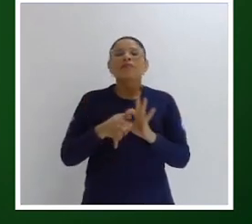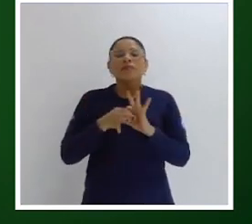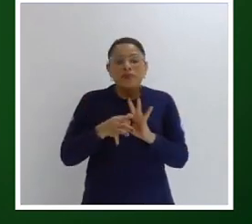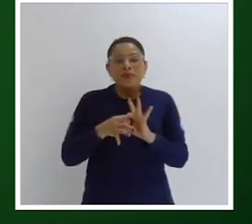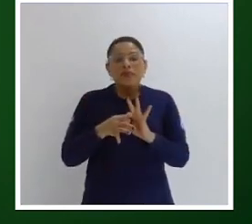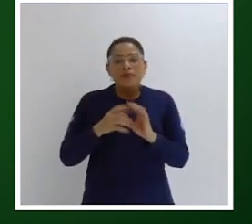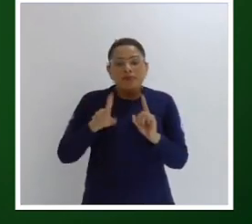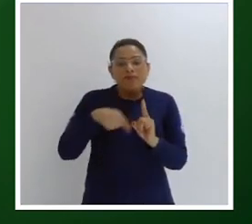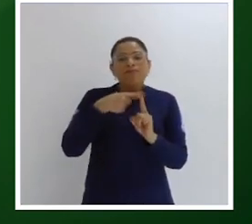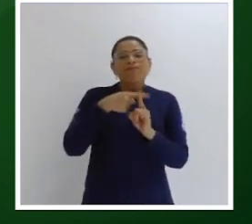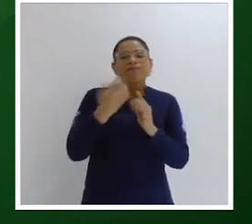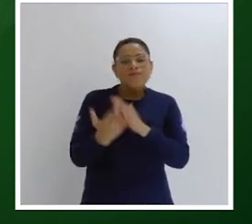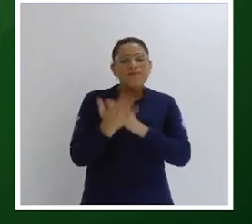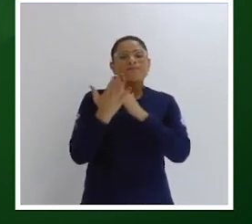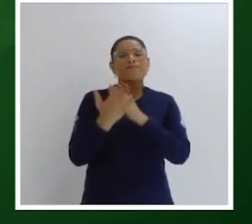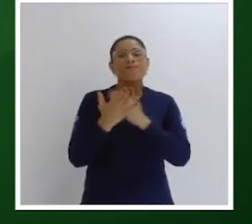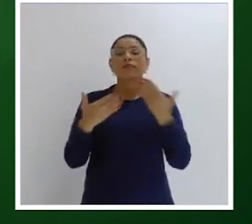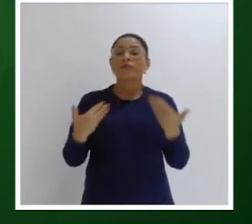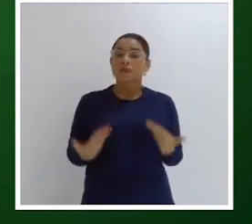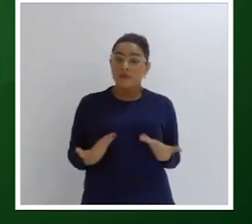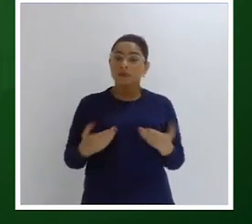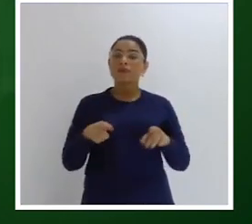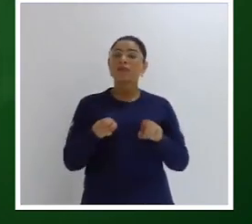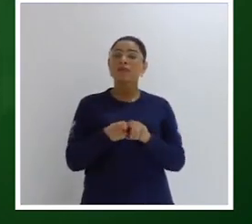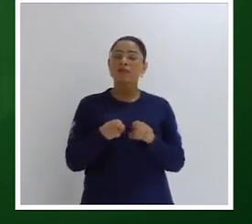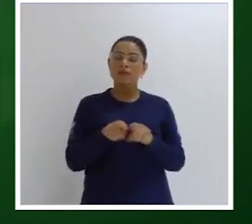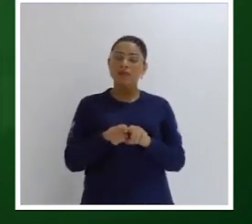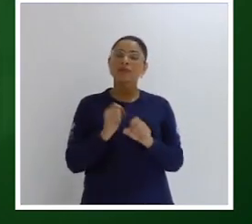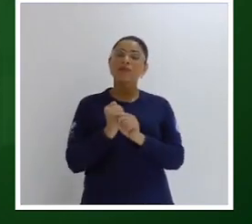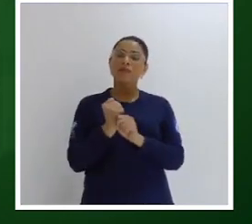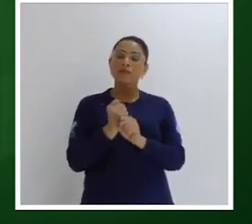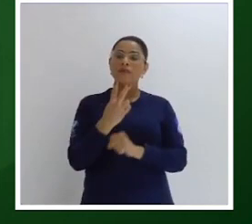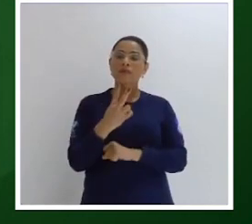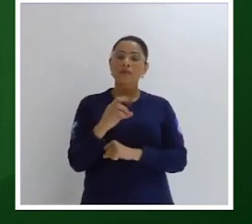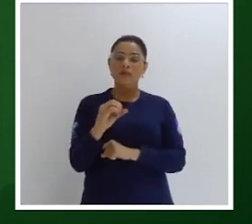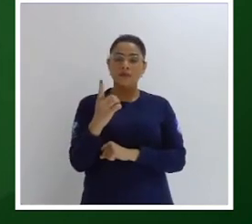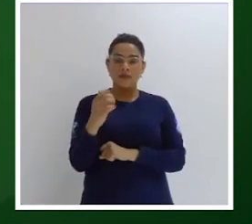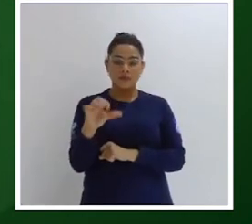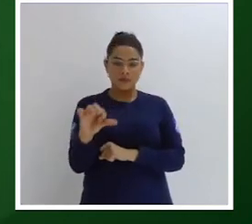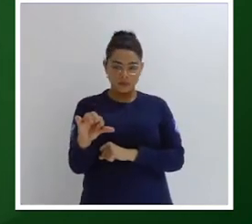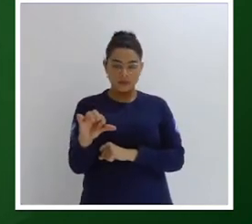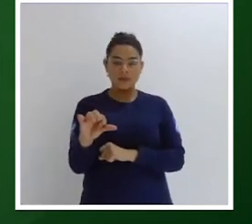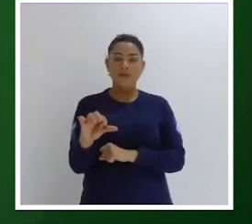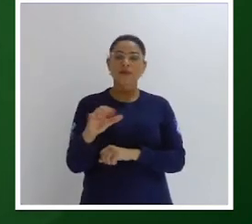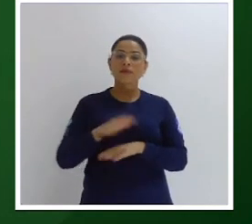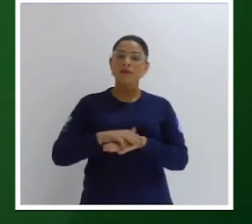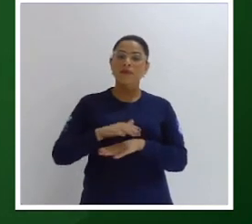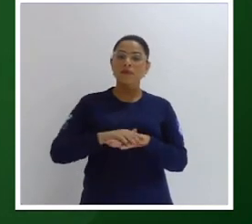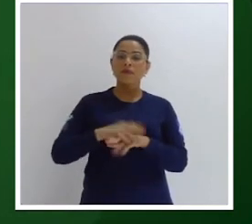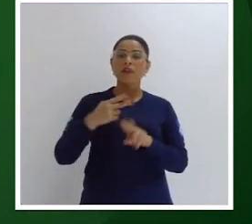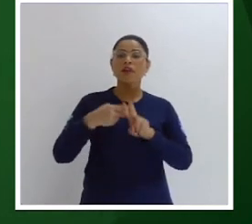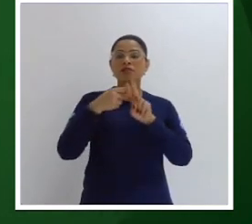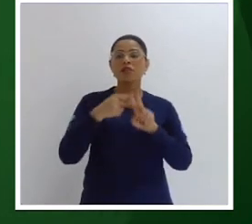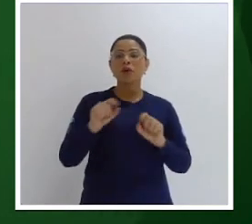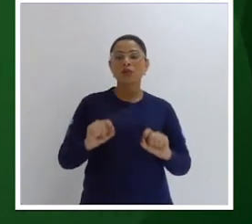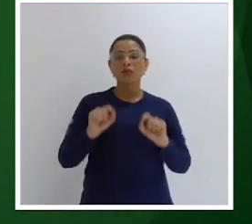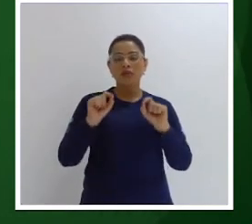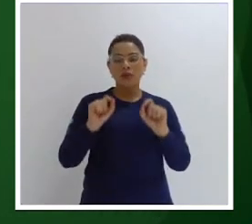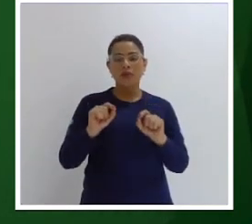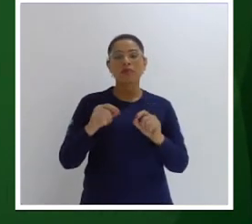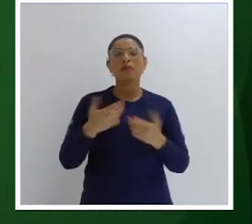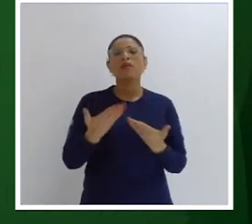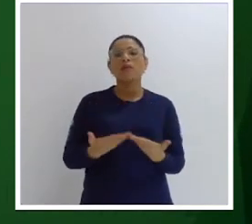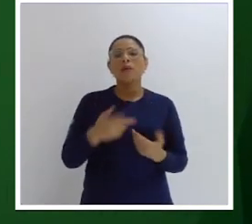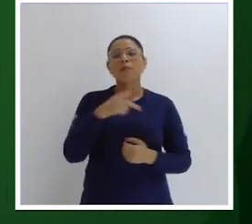ajudando ainda no ano de 2019 nós fizemos a revisão do projeto